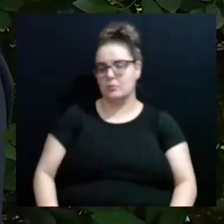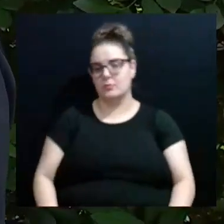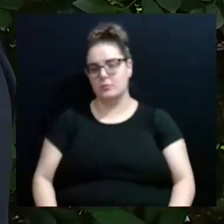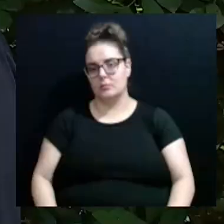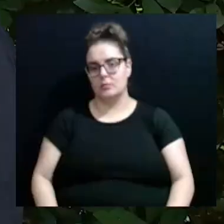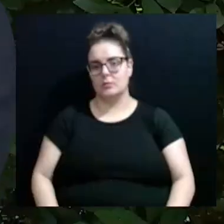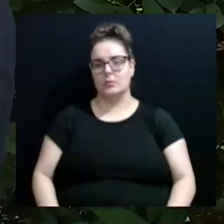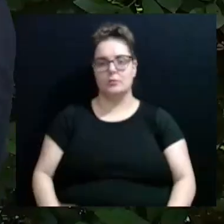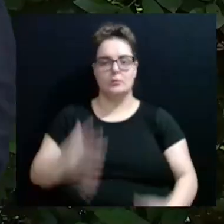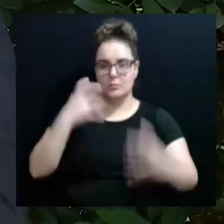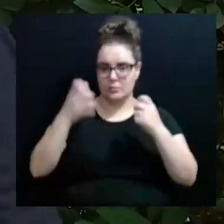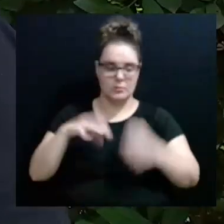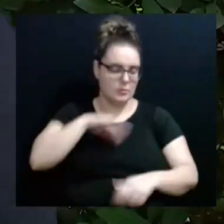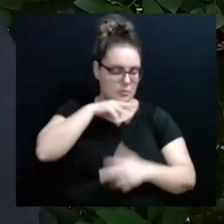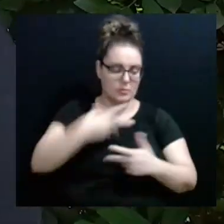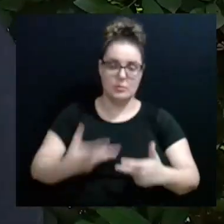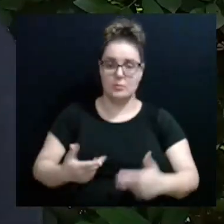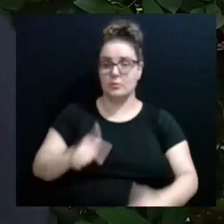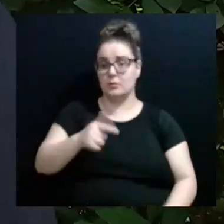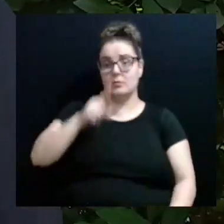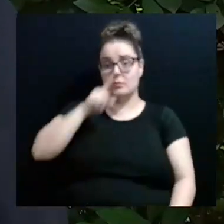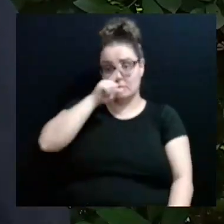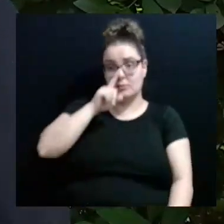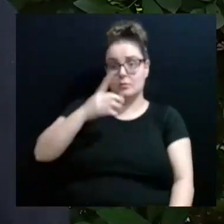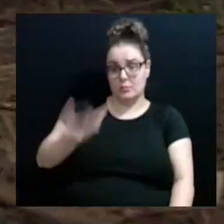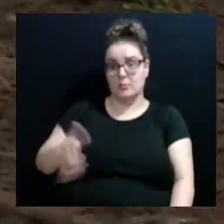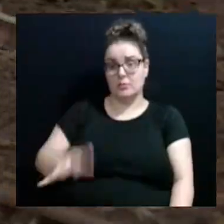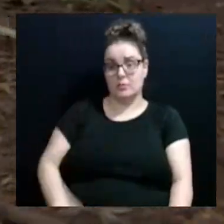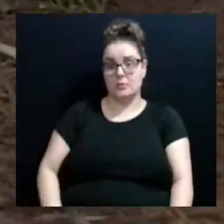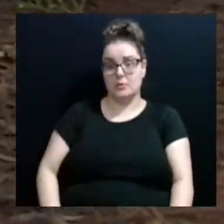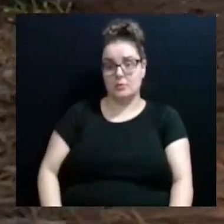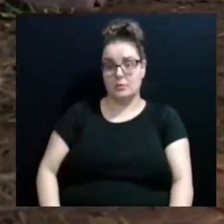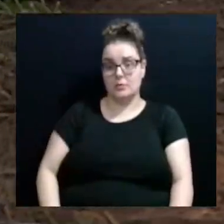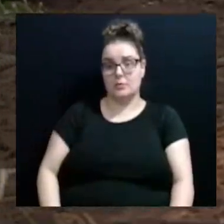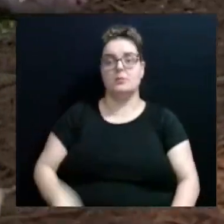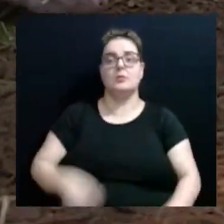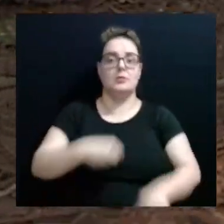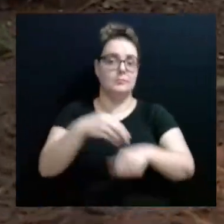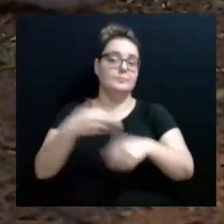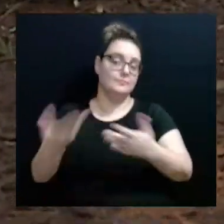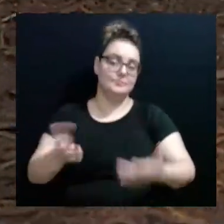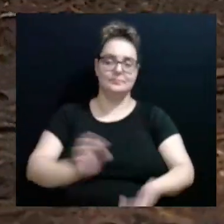estressou o animal, também não se colocou em risco, né? Então tem umas dicas aí.